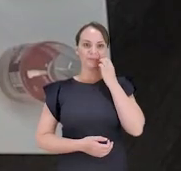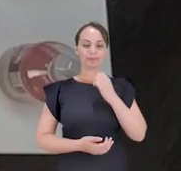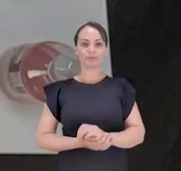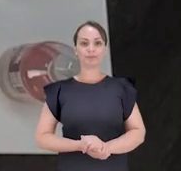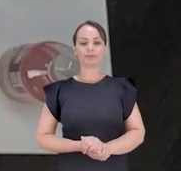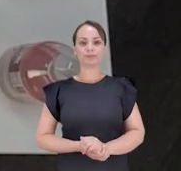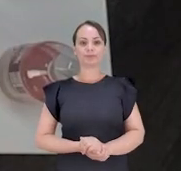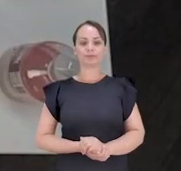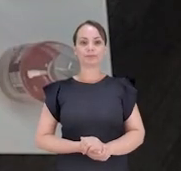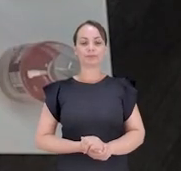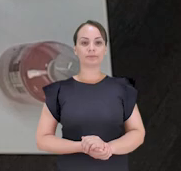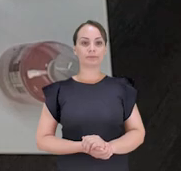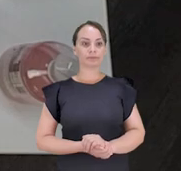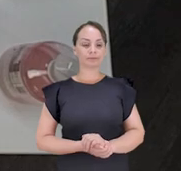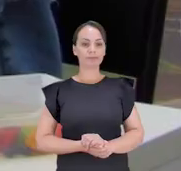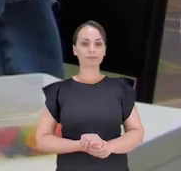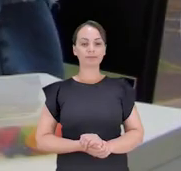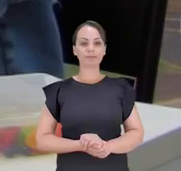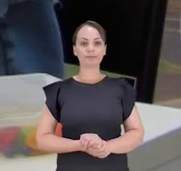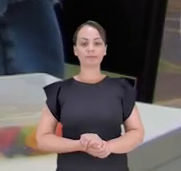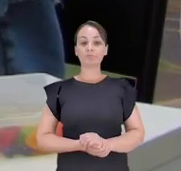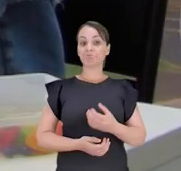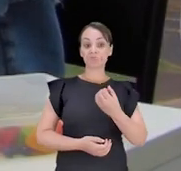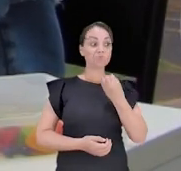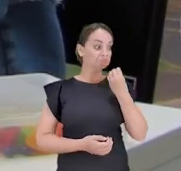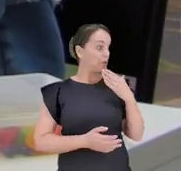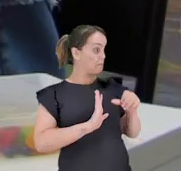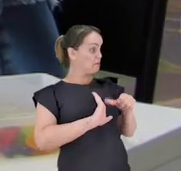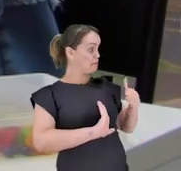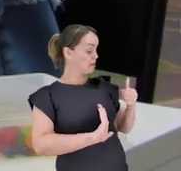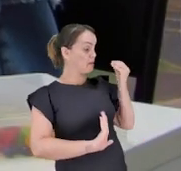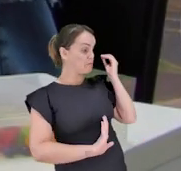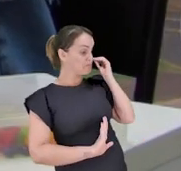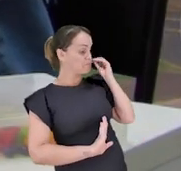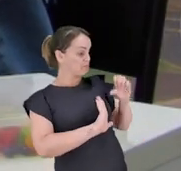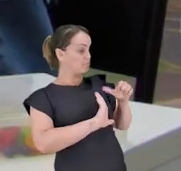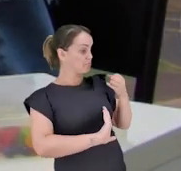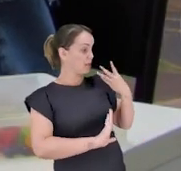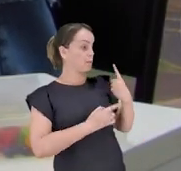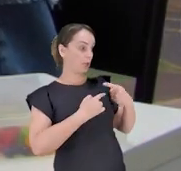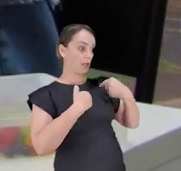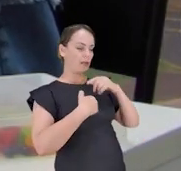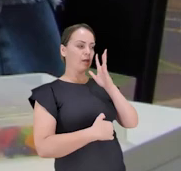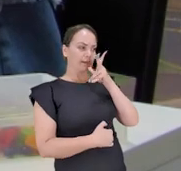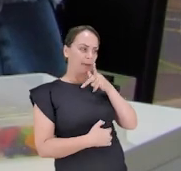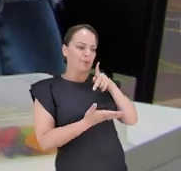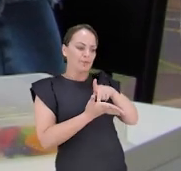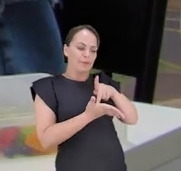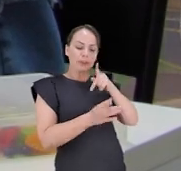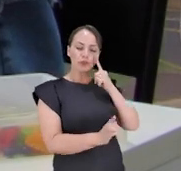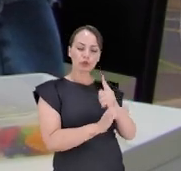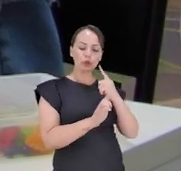Obrigada. Se sendo só já a sua primeira vez, já tá indo muito bem. Porque eu demorei um tempo pra realmente descobrir a receita